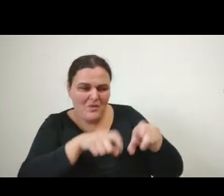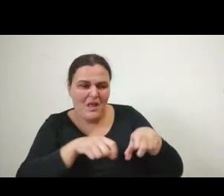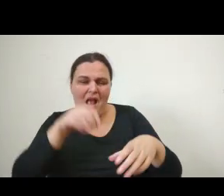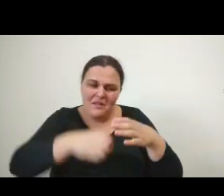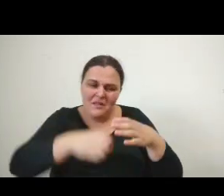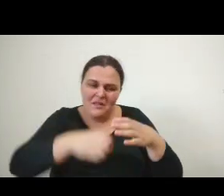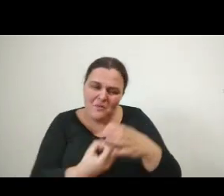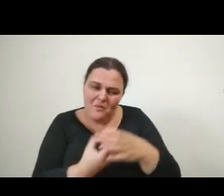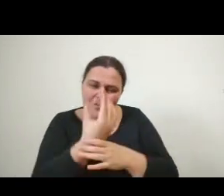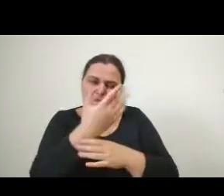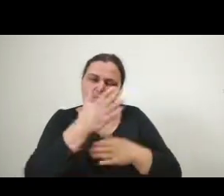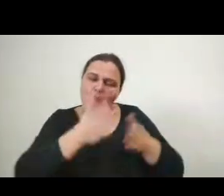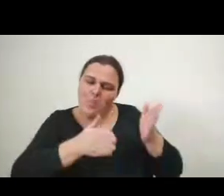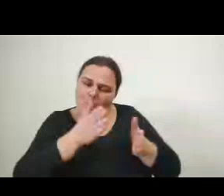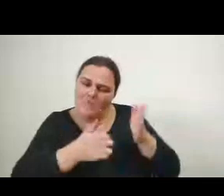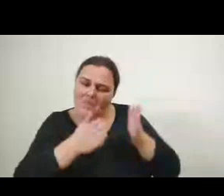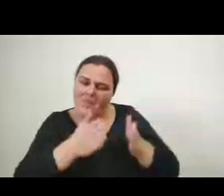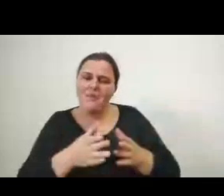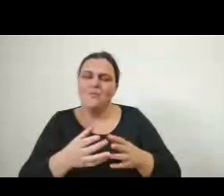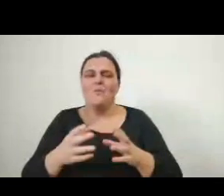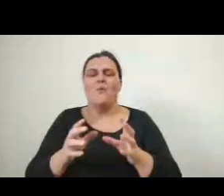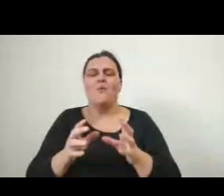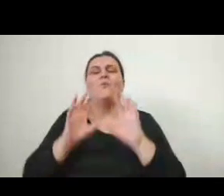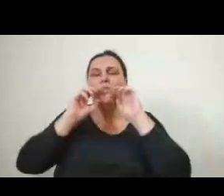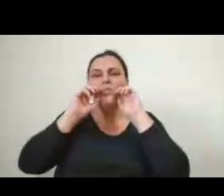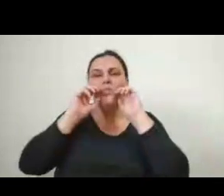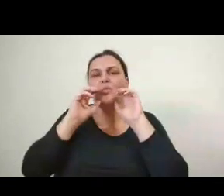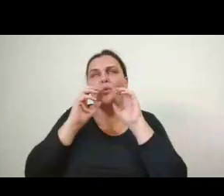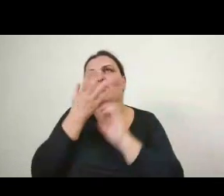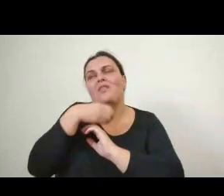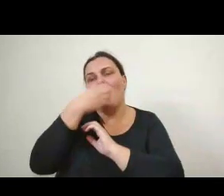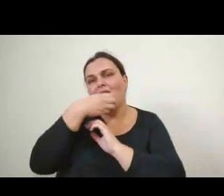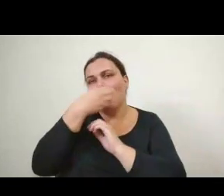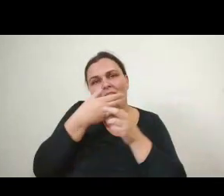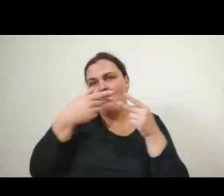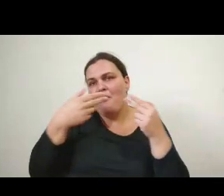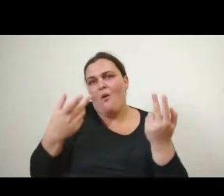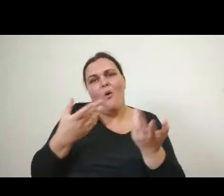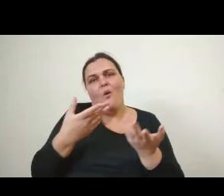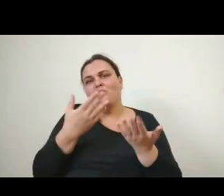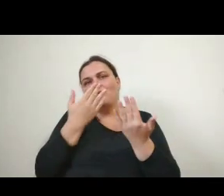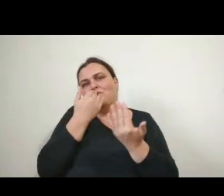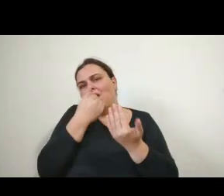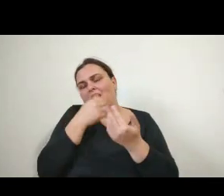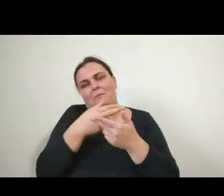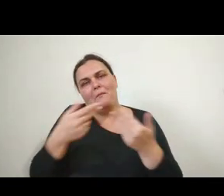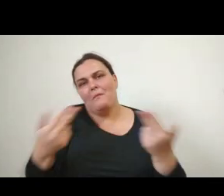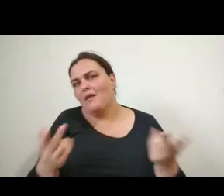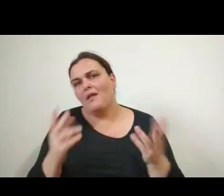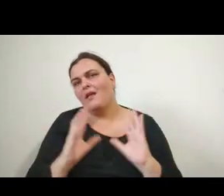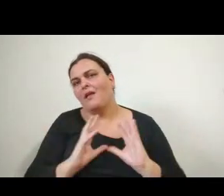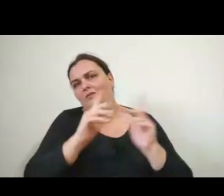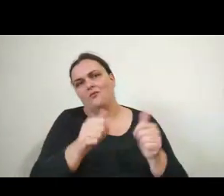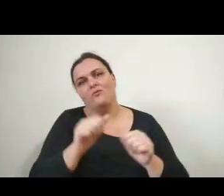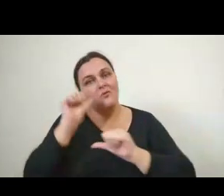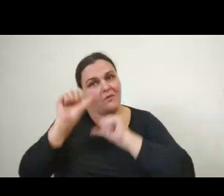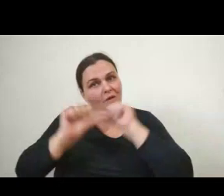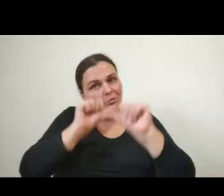variação ambiental praticamente imprevisível, né, vai dificultar o planejamento e a gestão das atividades